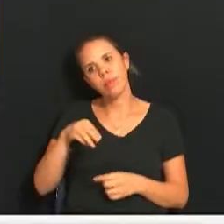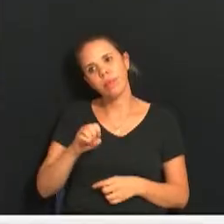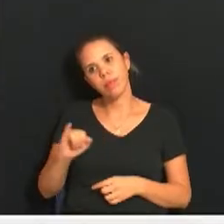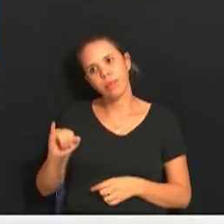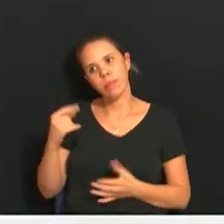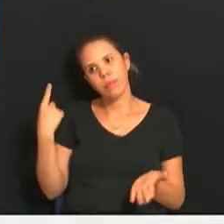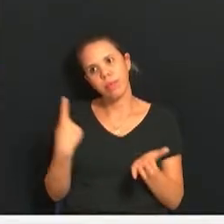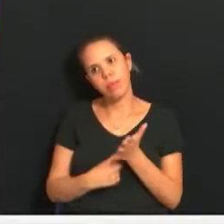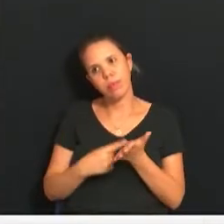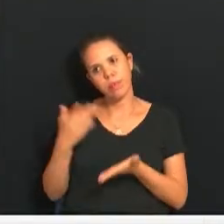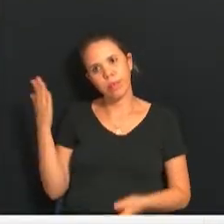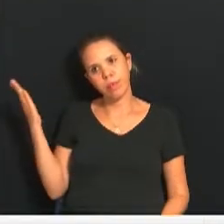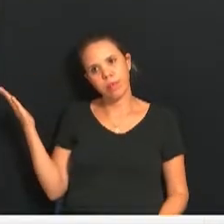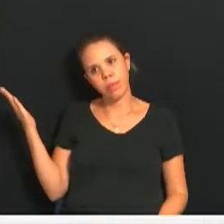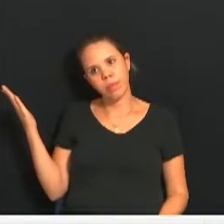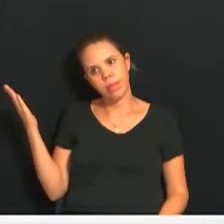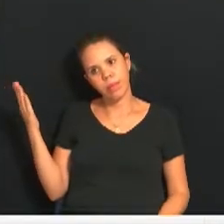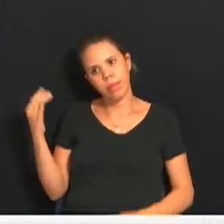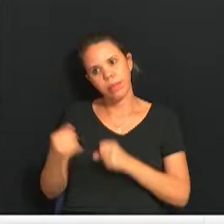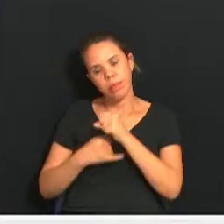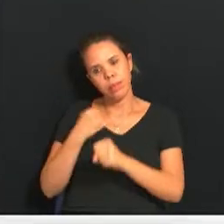agendamento no site